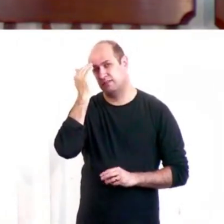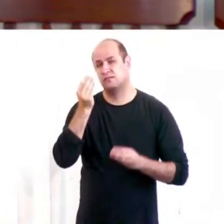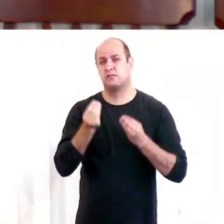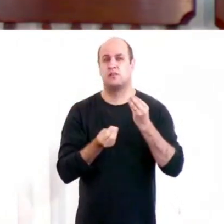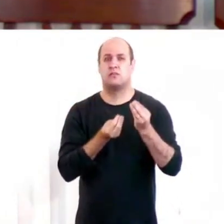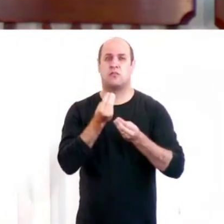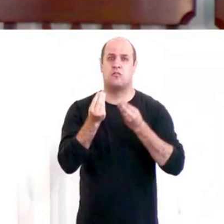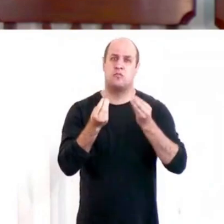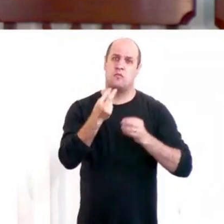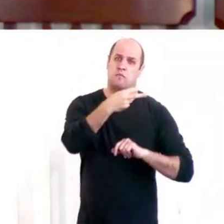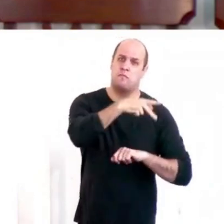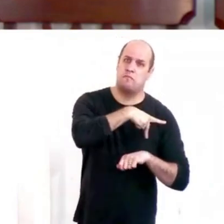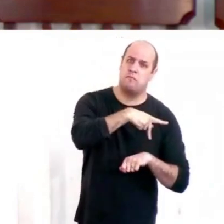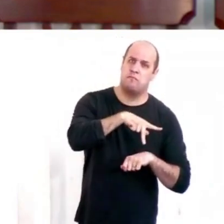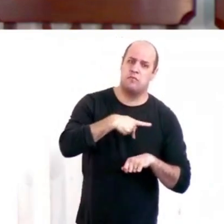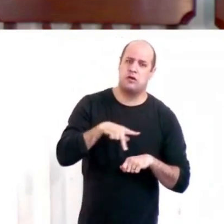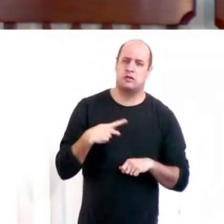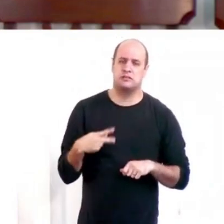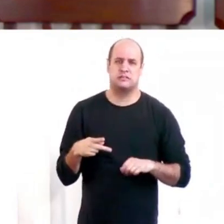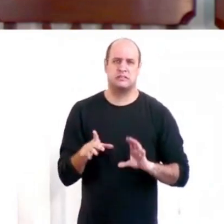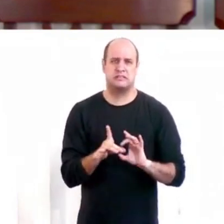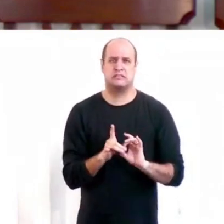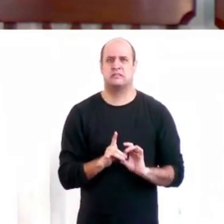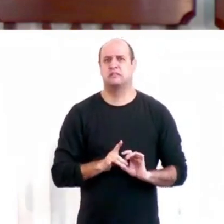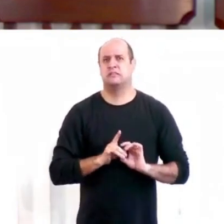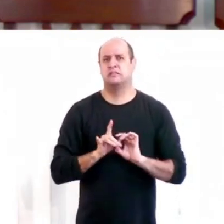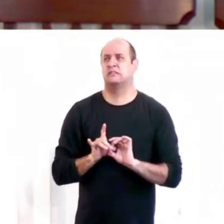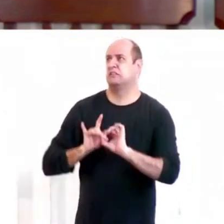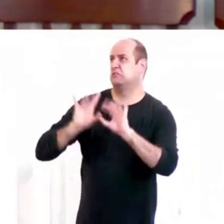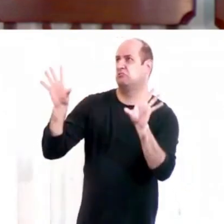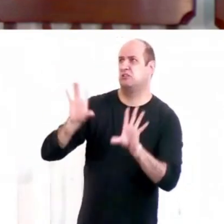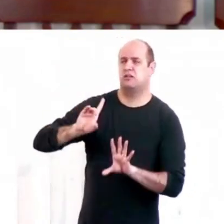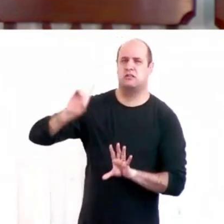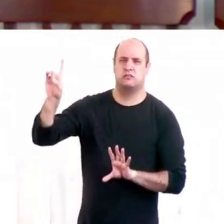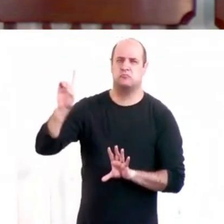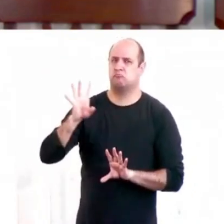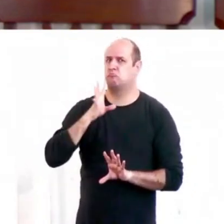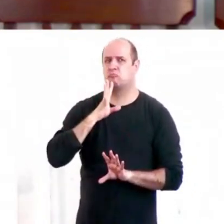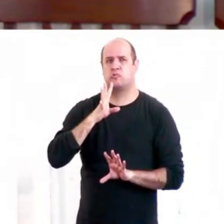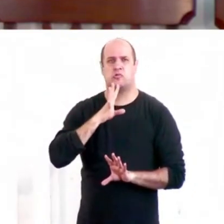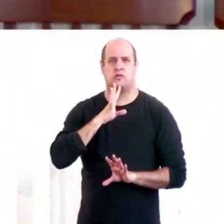um país que abandonou Deus e não conhece a Cristo Jesus.